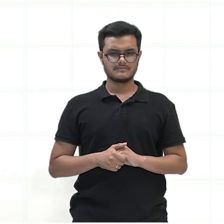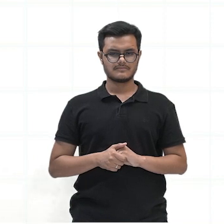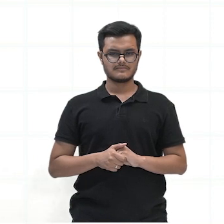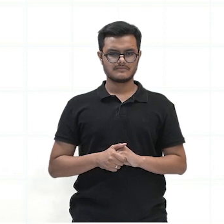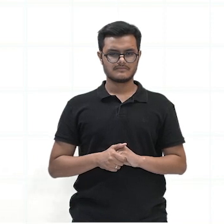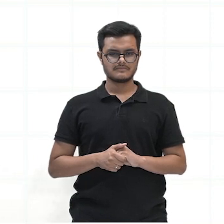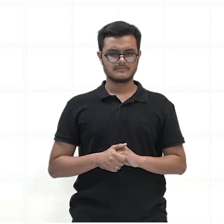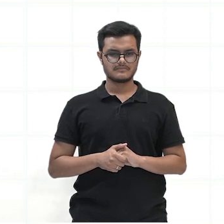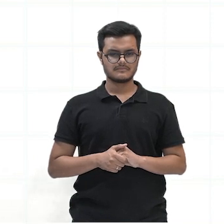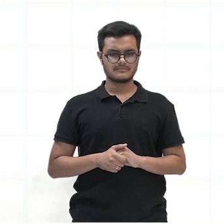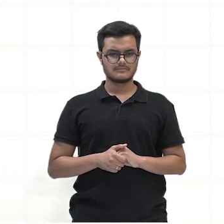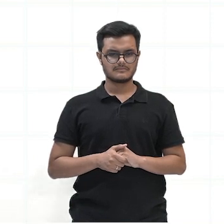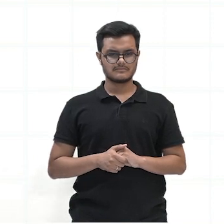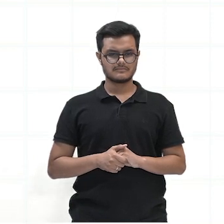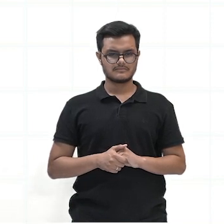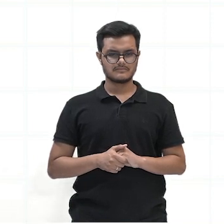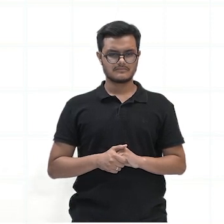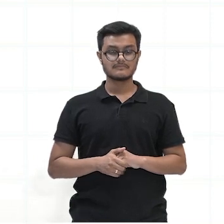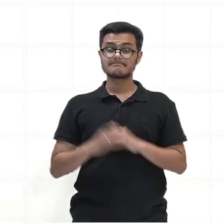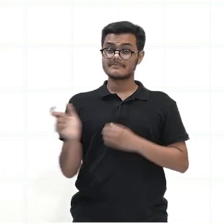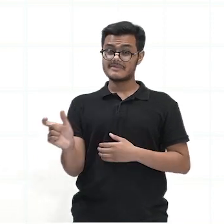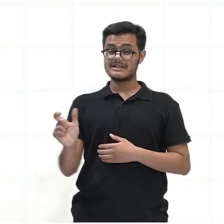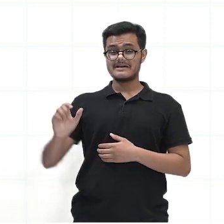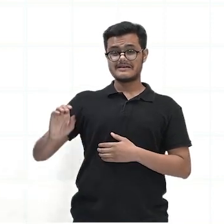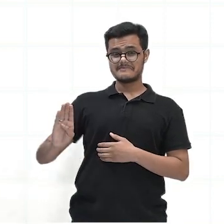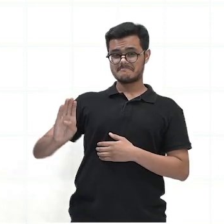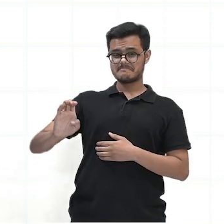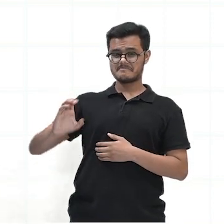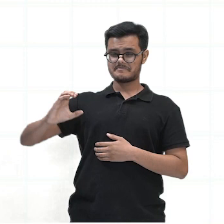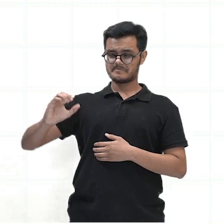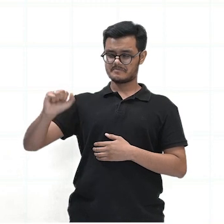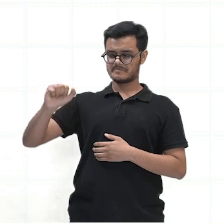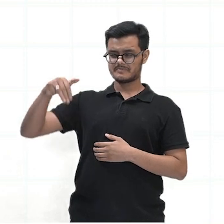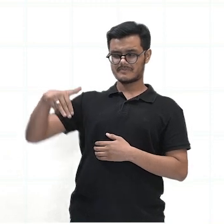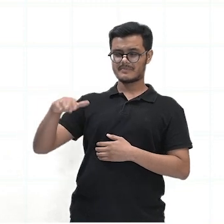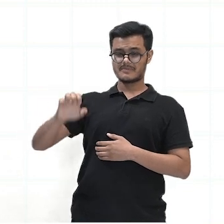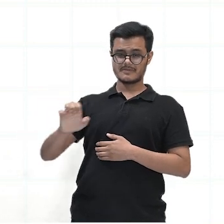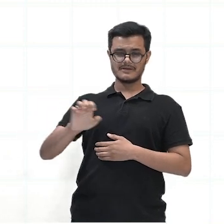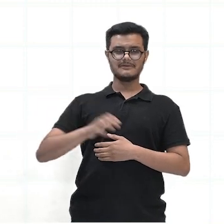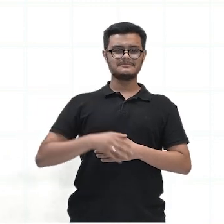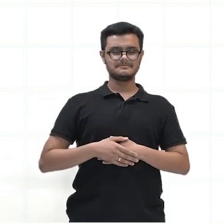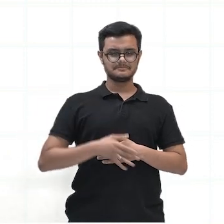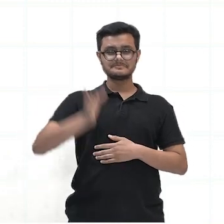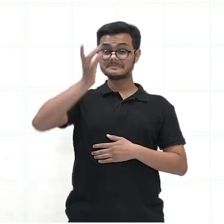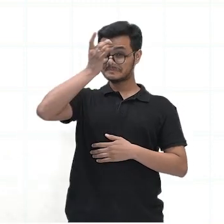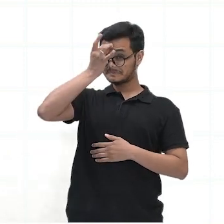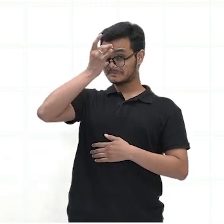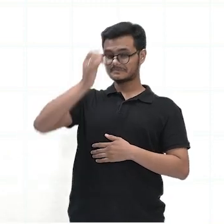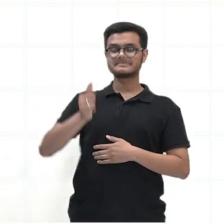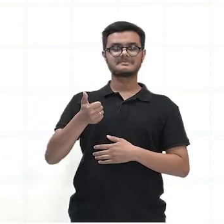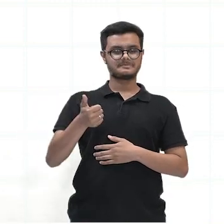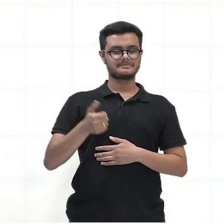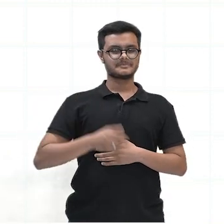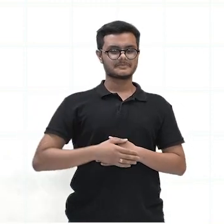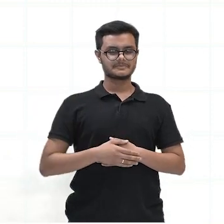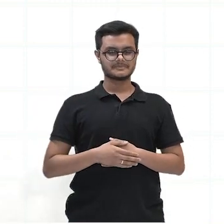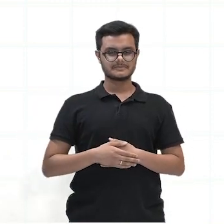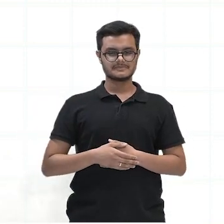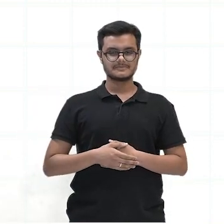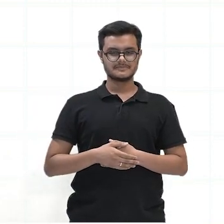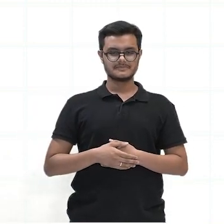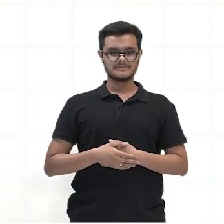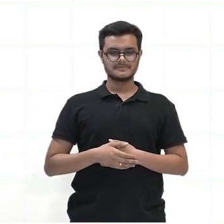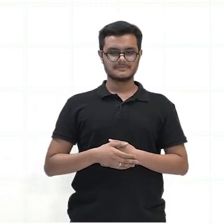easily, became, olha a palavra interessante aí, guardem com vocês, became, tornaram-se, então eles tornaram-se o